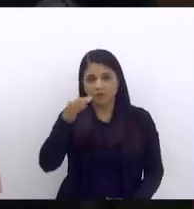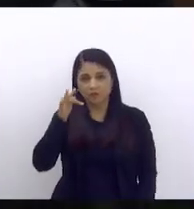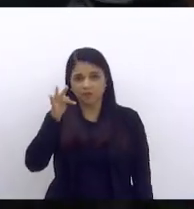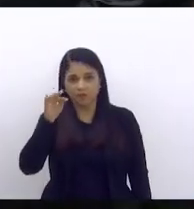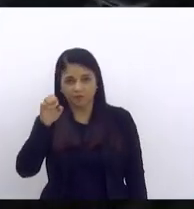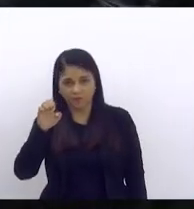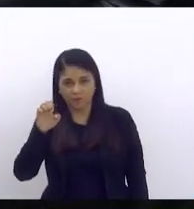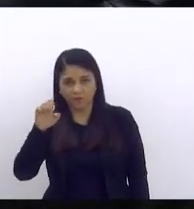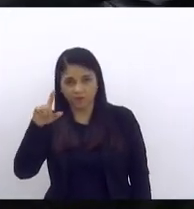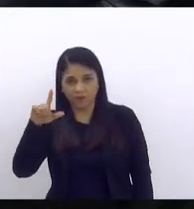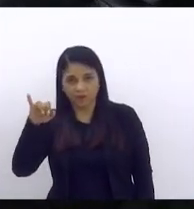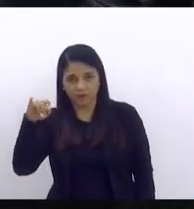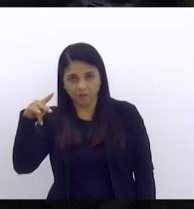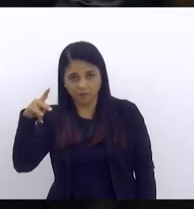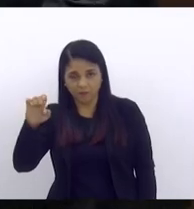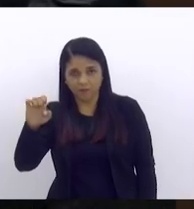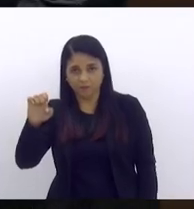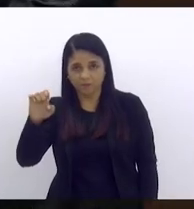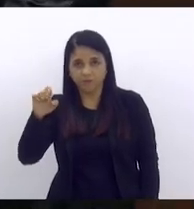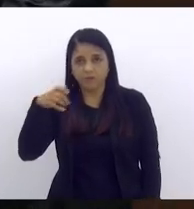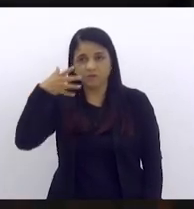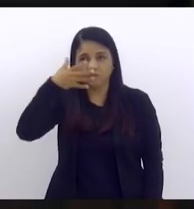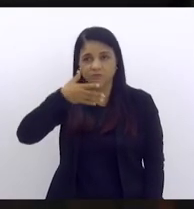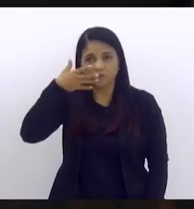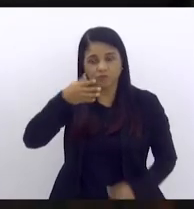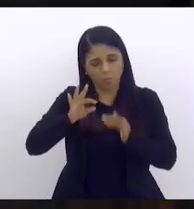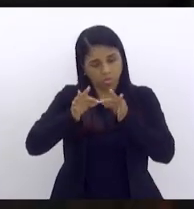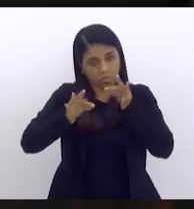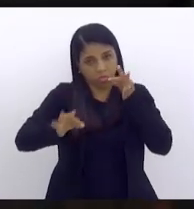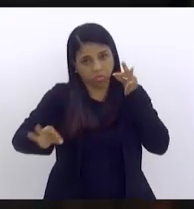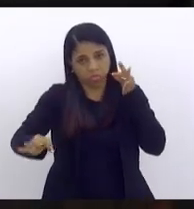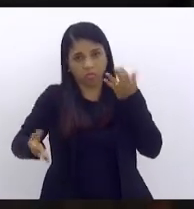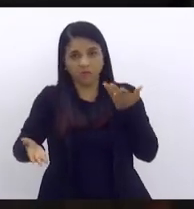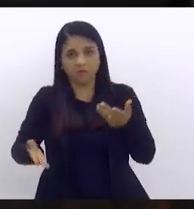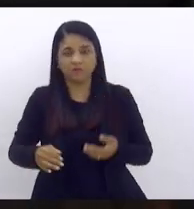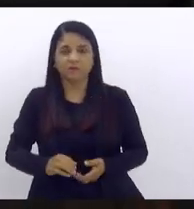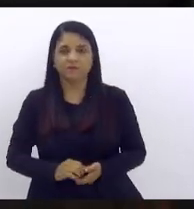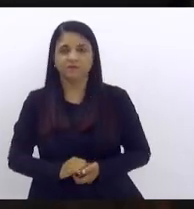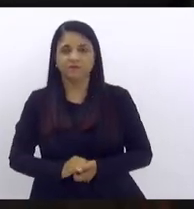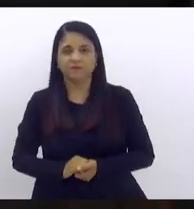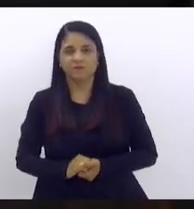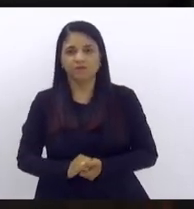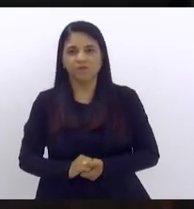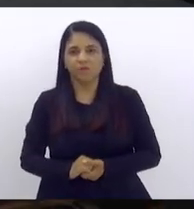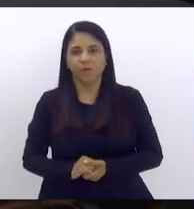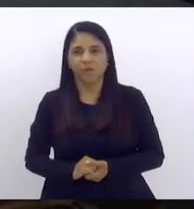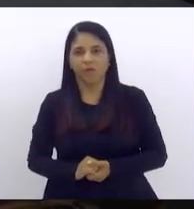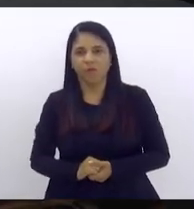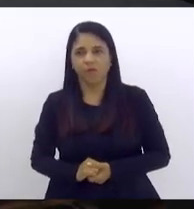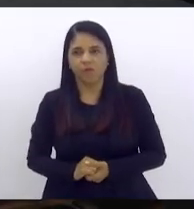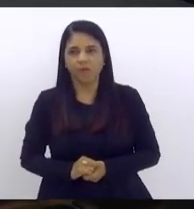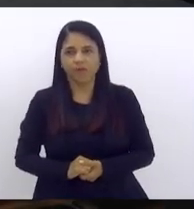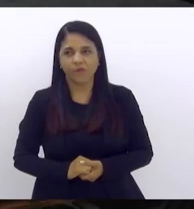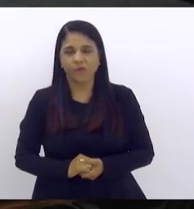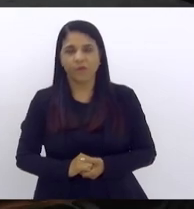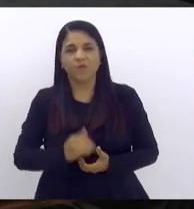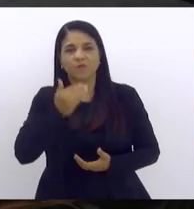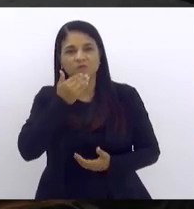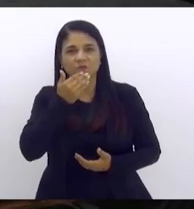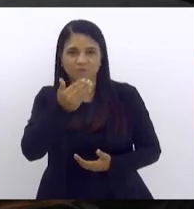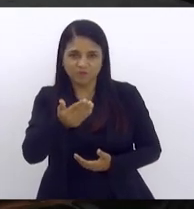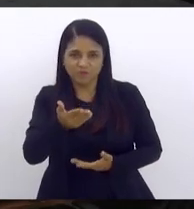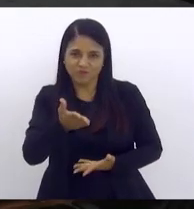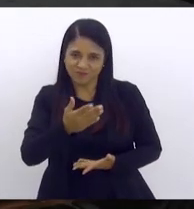se alongando para além do Pela Ordem. Aí eu estava conversando aqui com o deputado Filipinho. Mas eu queria a beleza da Vossa Excelência prestar